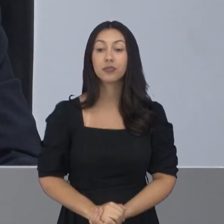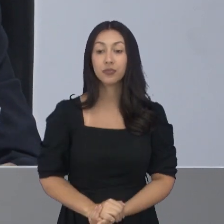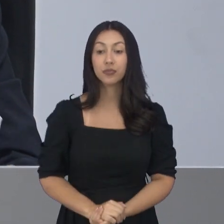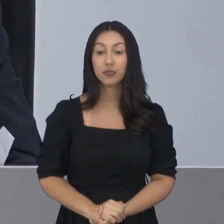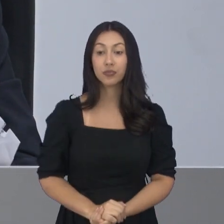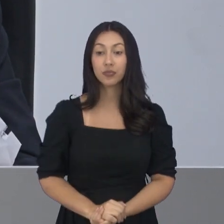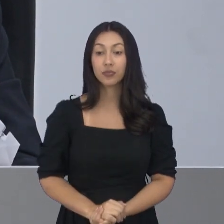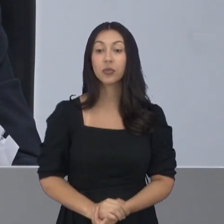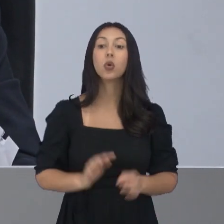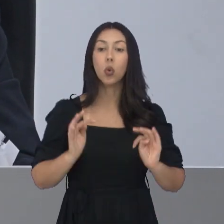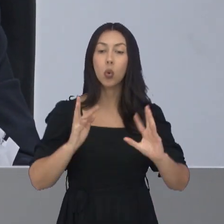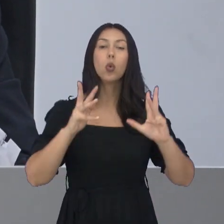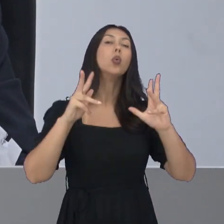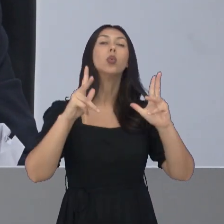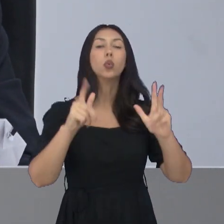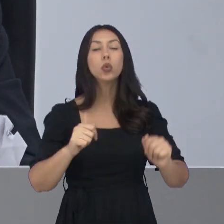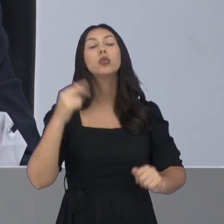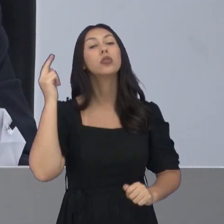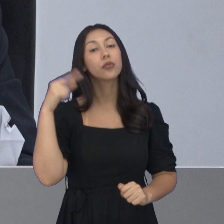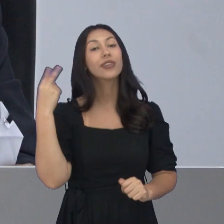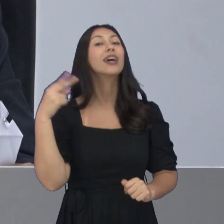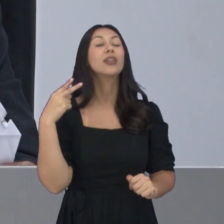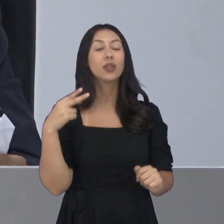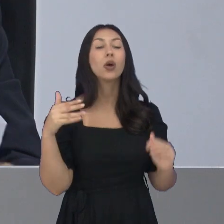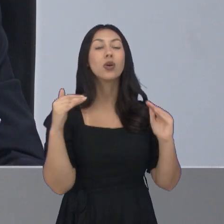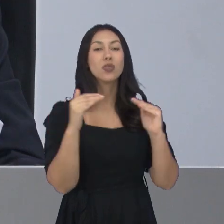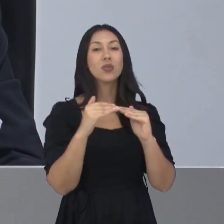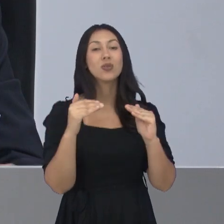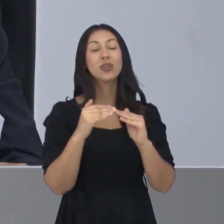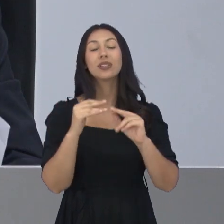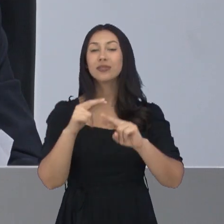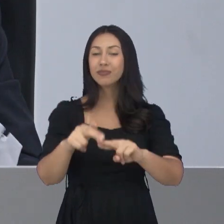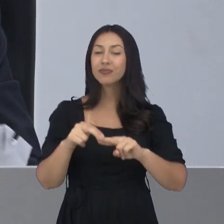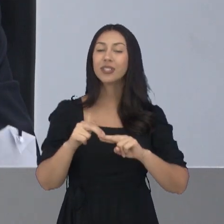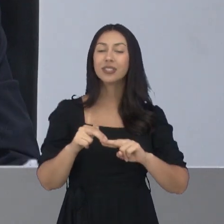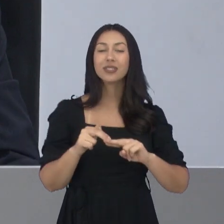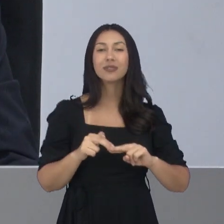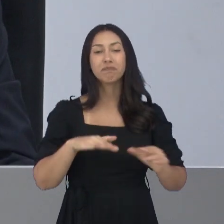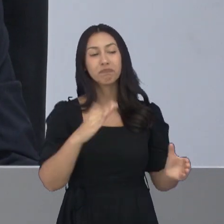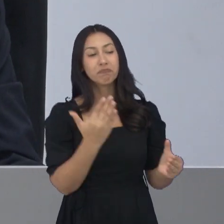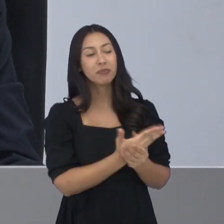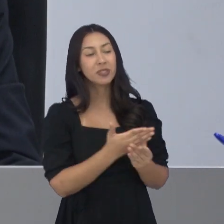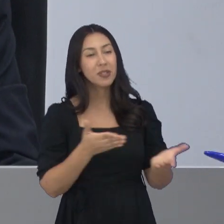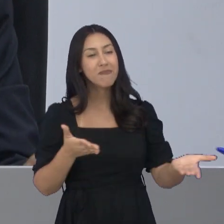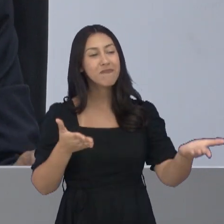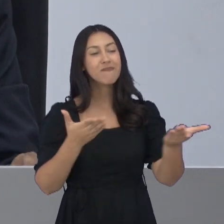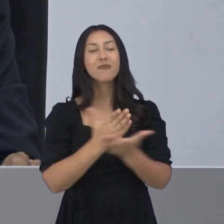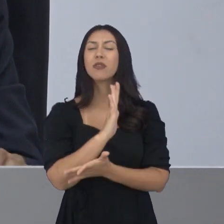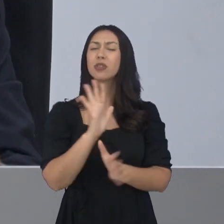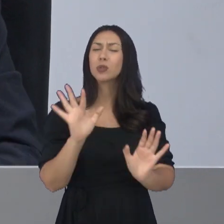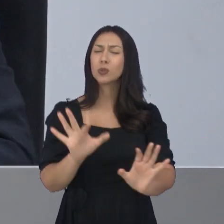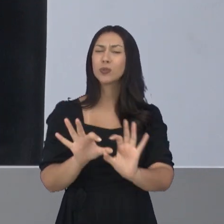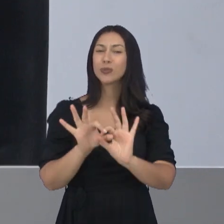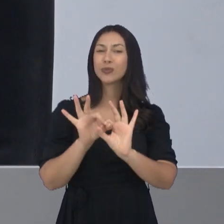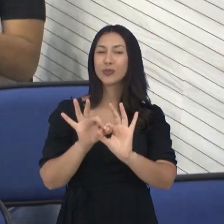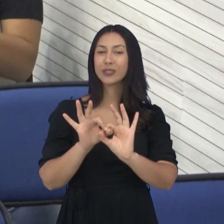manifestem. Nenhum voto contrário, senhor presidente. Sem nenhum voto contrário, o processo está aprovado por